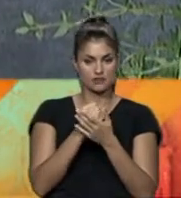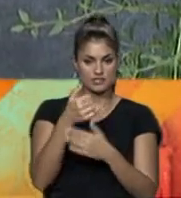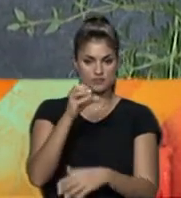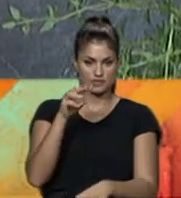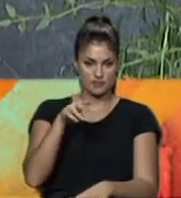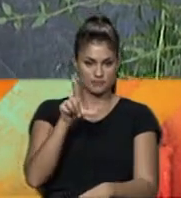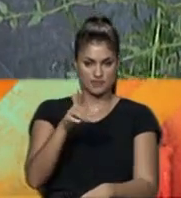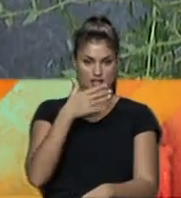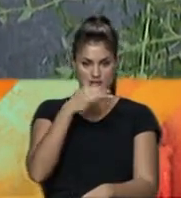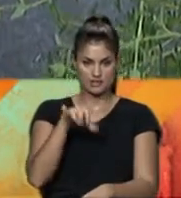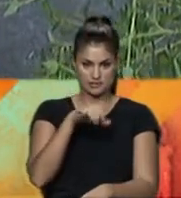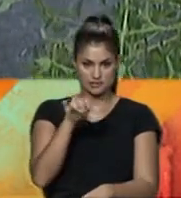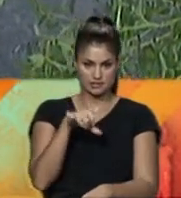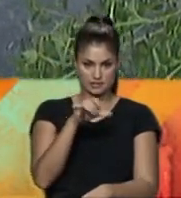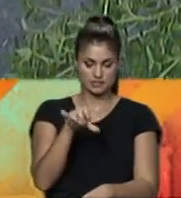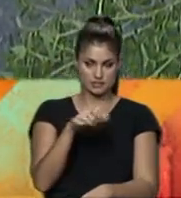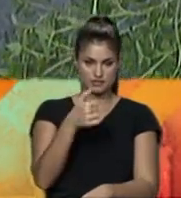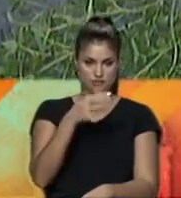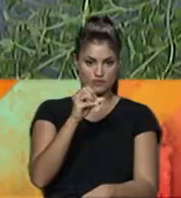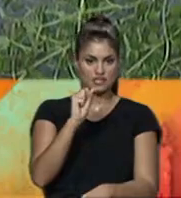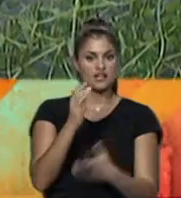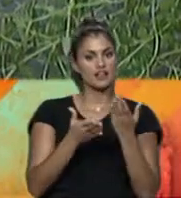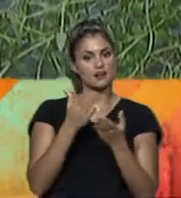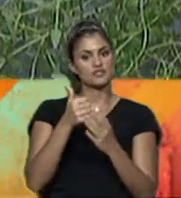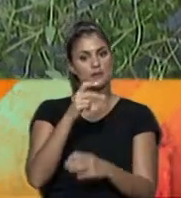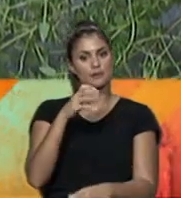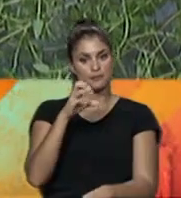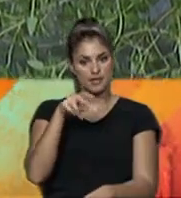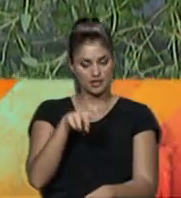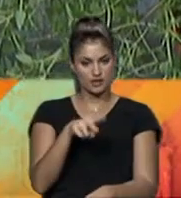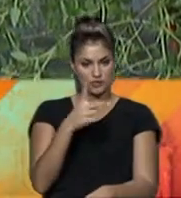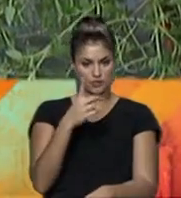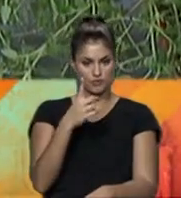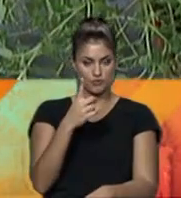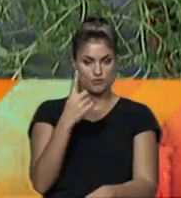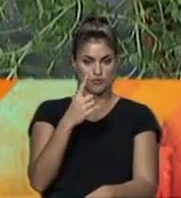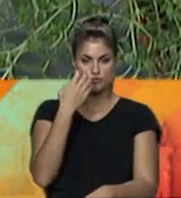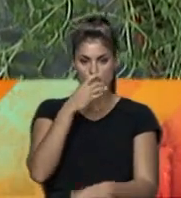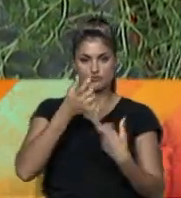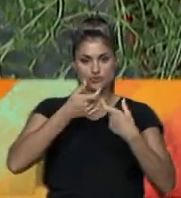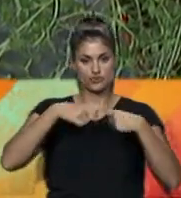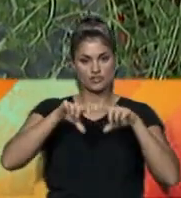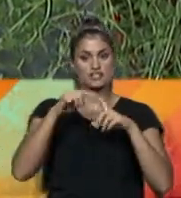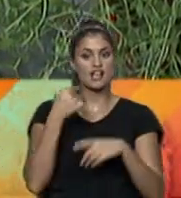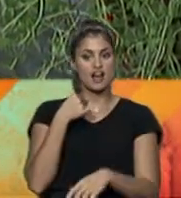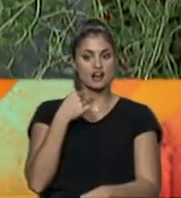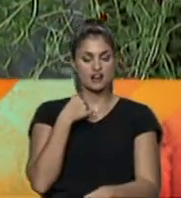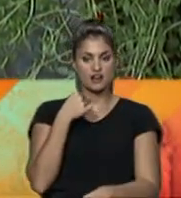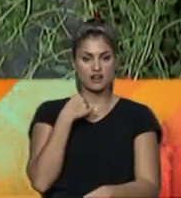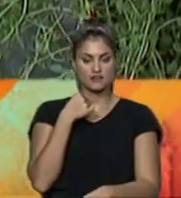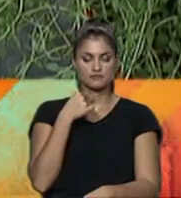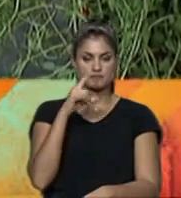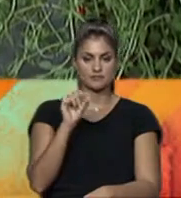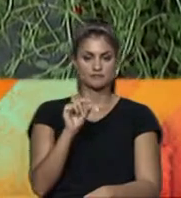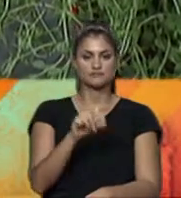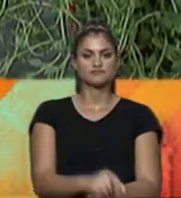picada. Aproveitamos a cebola da marinada. Boa. Dentes de alho da marinada picados. 50 ml de azeite. 50 gramas de bacon. E um